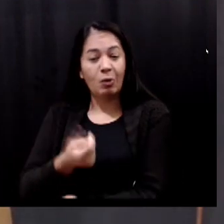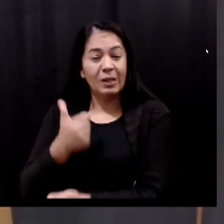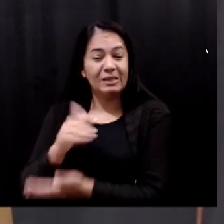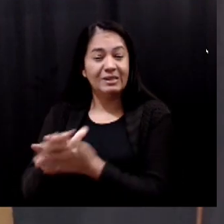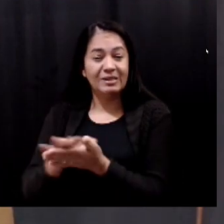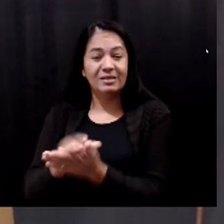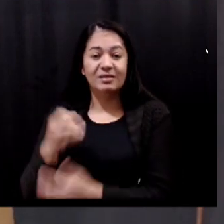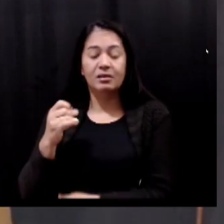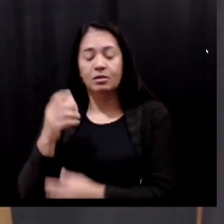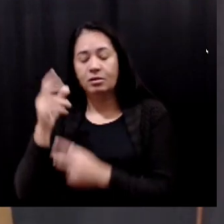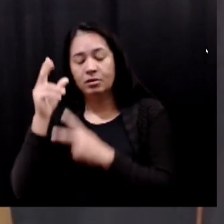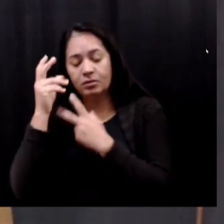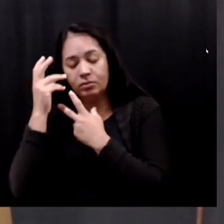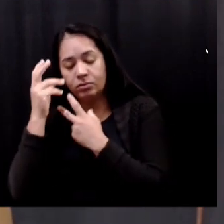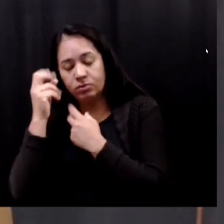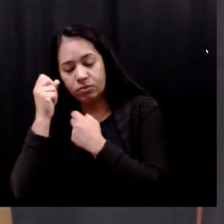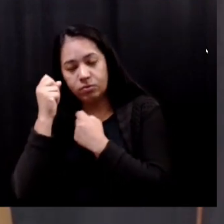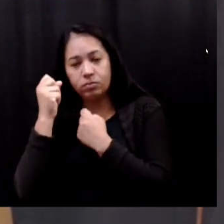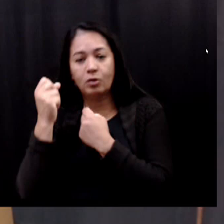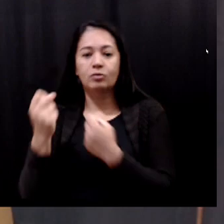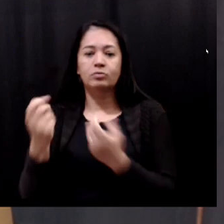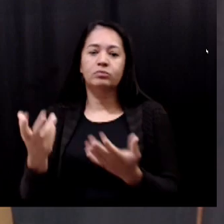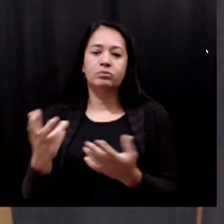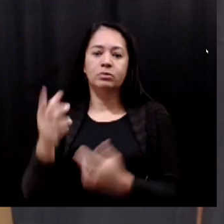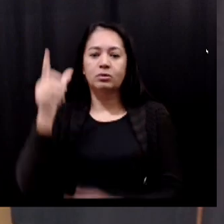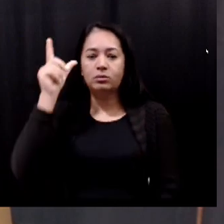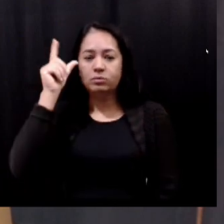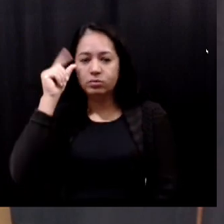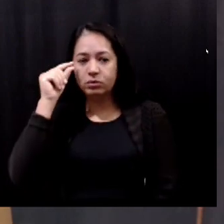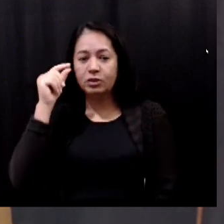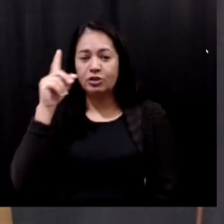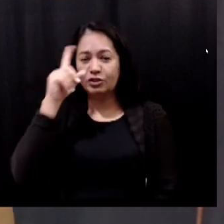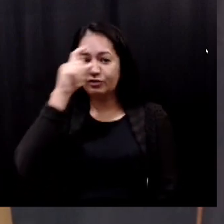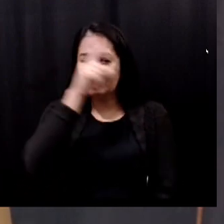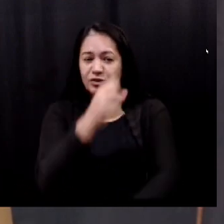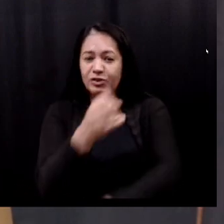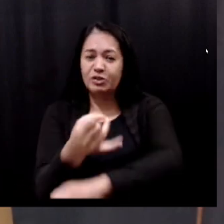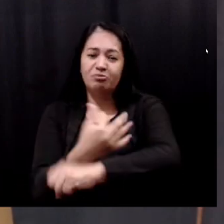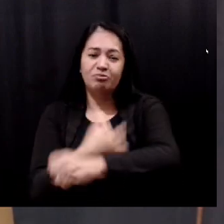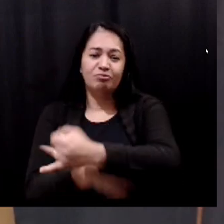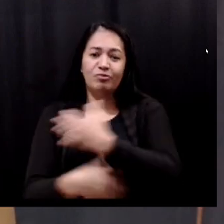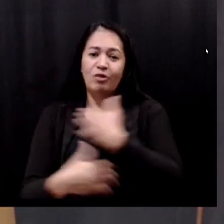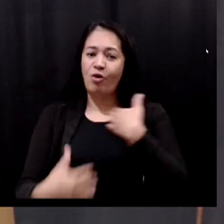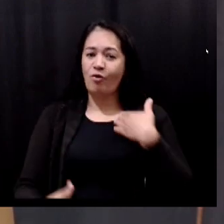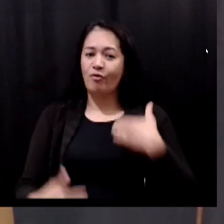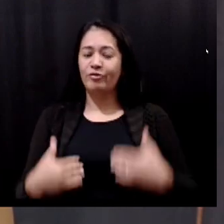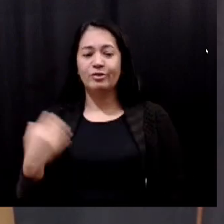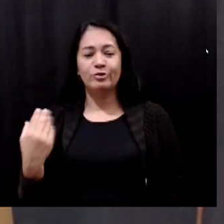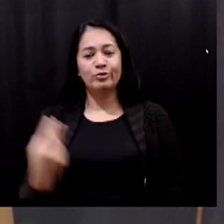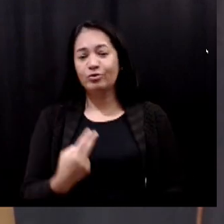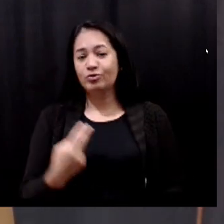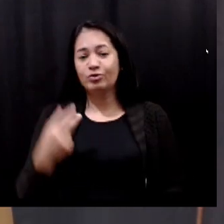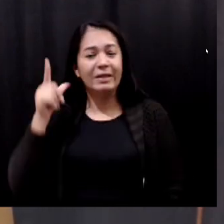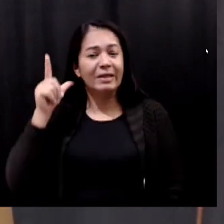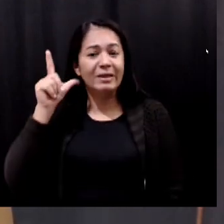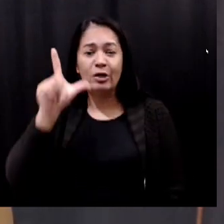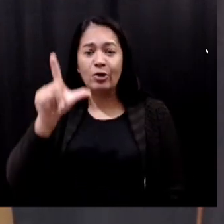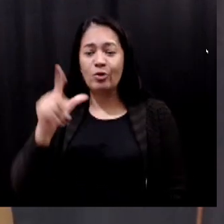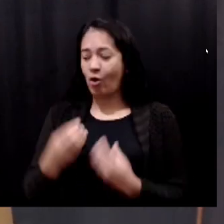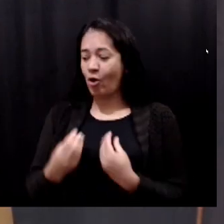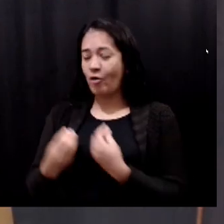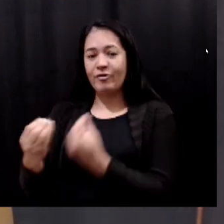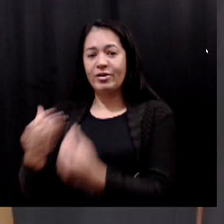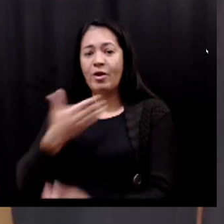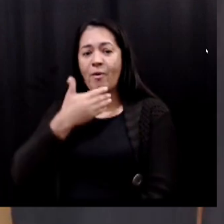gente estiver, né, com algum tipo de dificuldade emocional ou física, a gente não vai conseguir realmente oferecer o melhor dos cuidados para